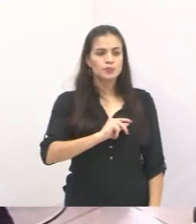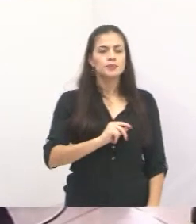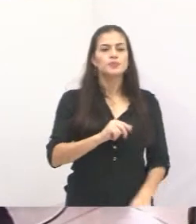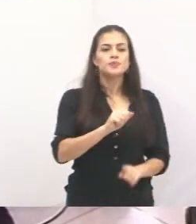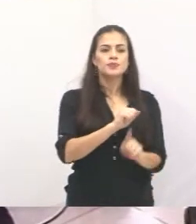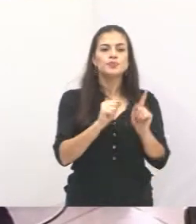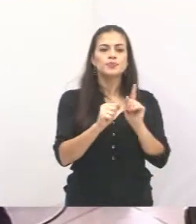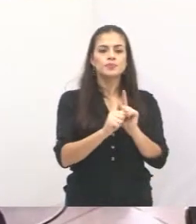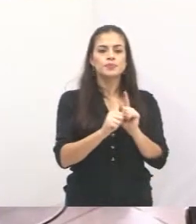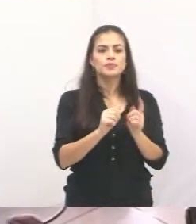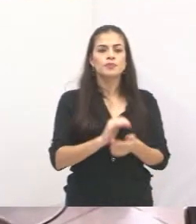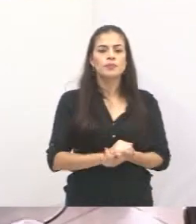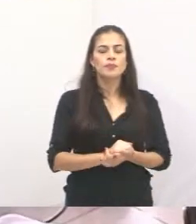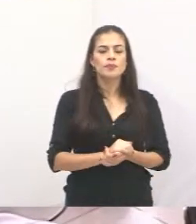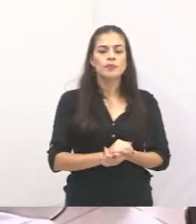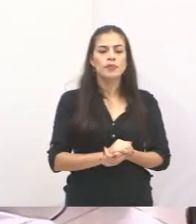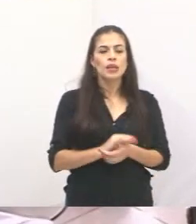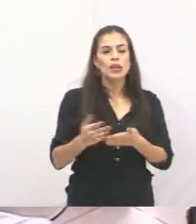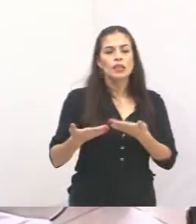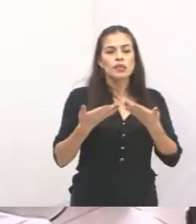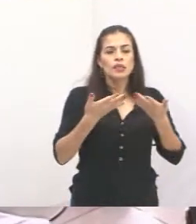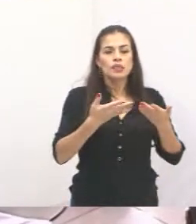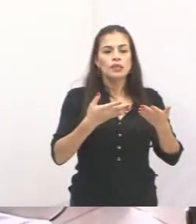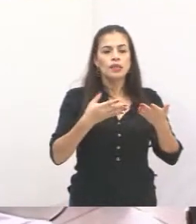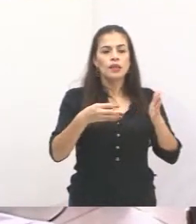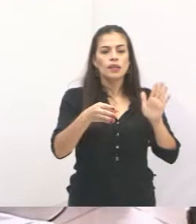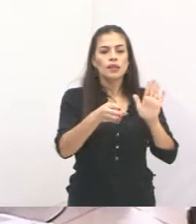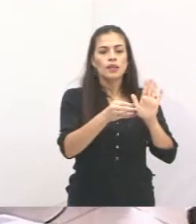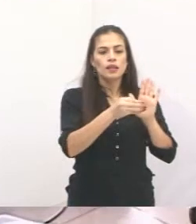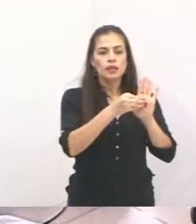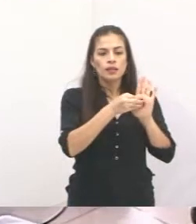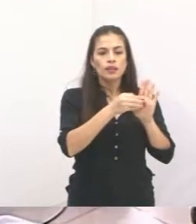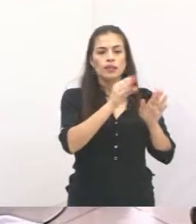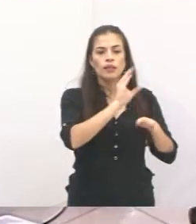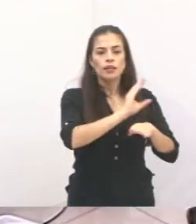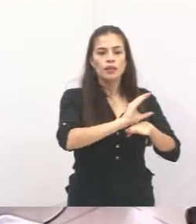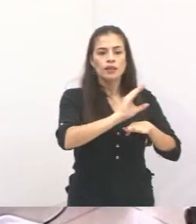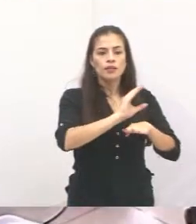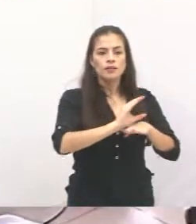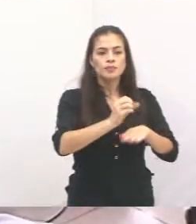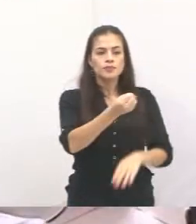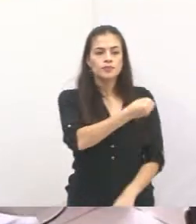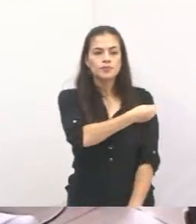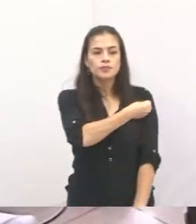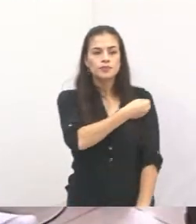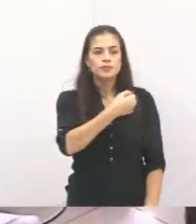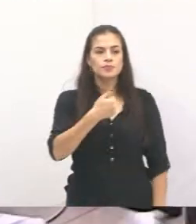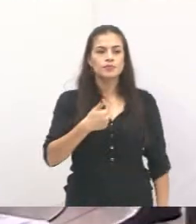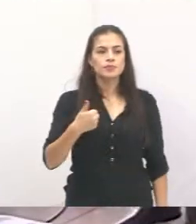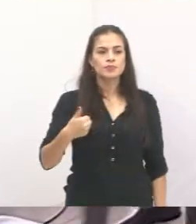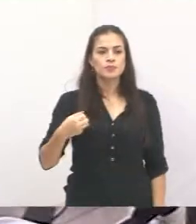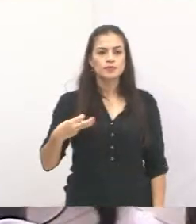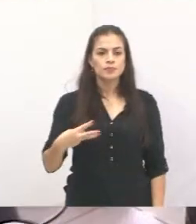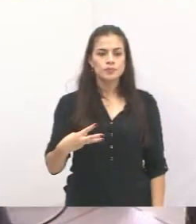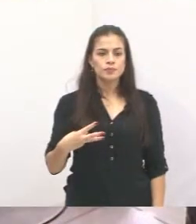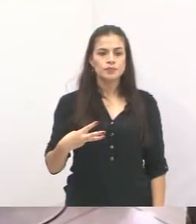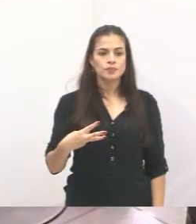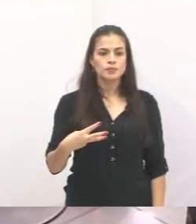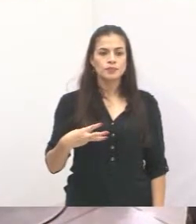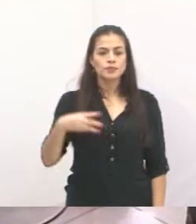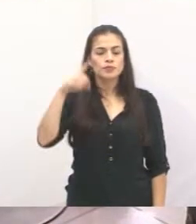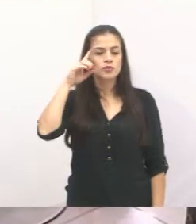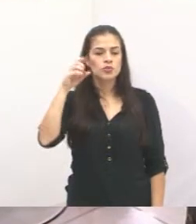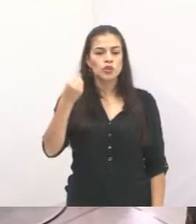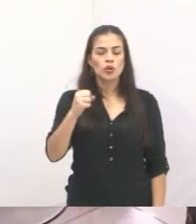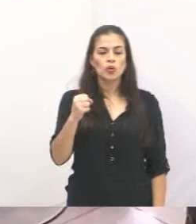de que trata a emenda constitucional número 113, de 8 de dezembro